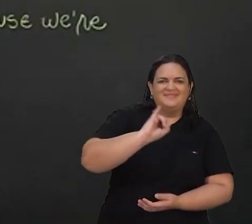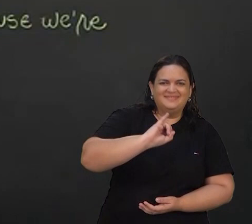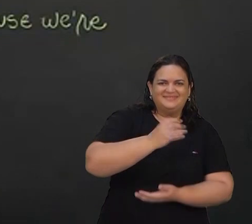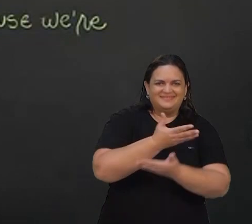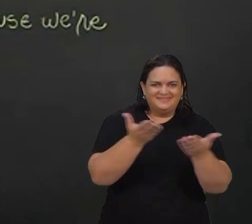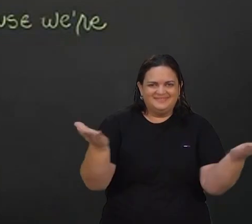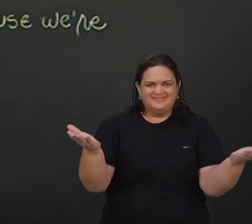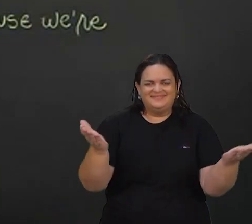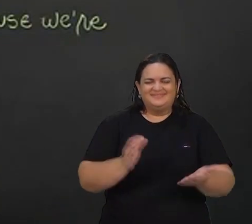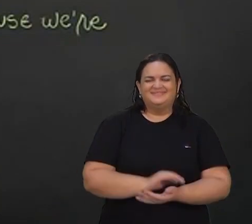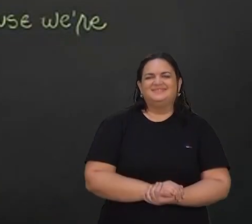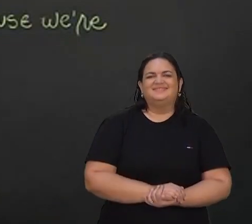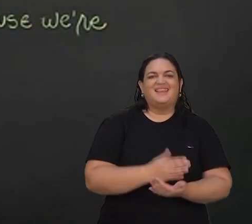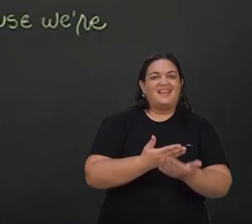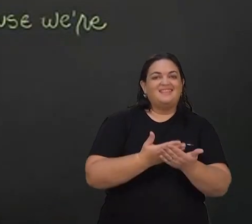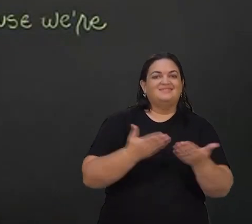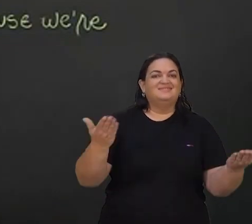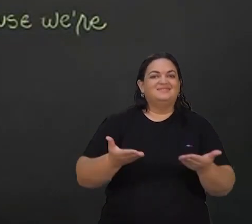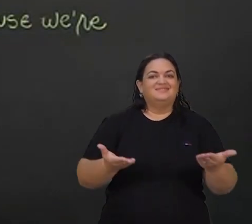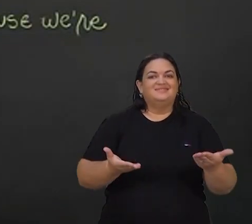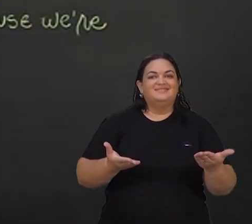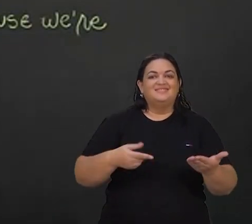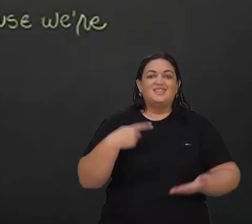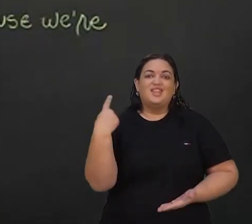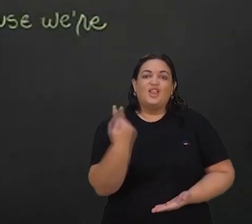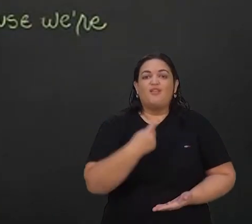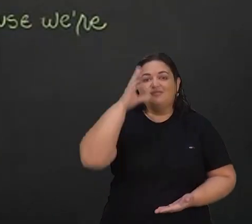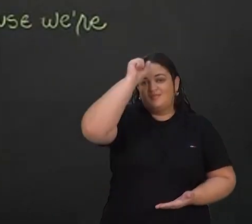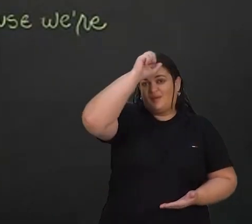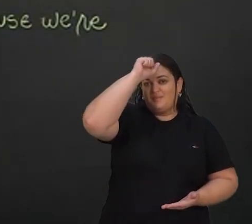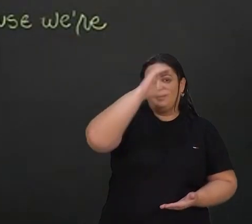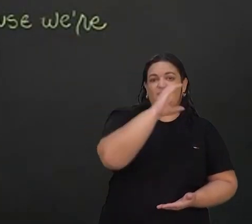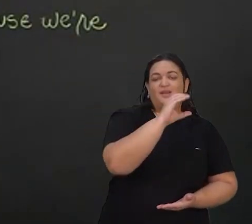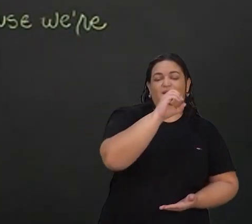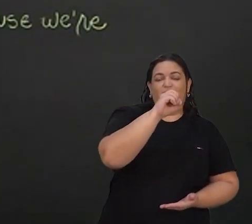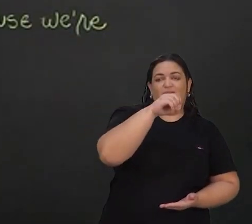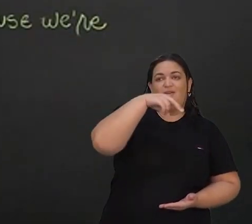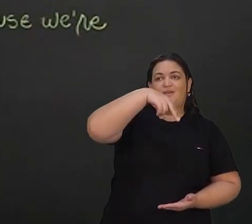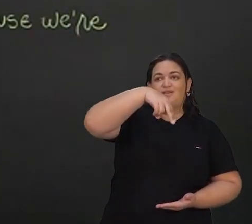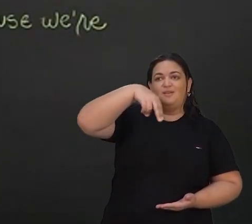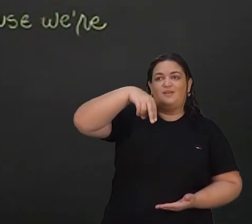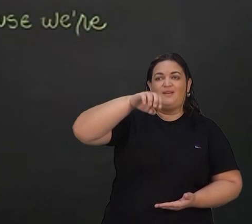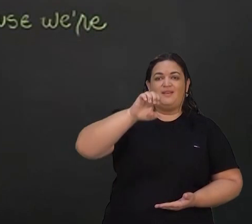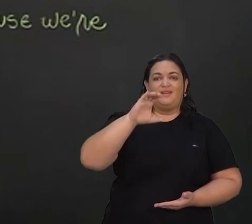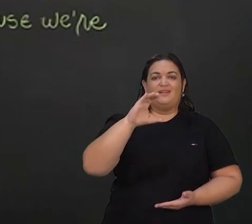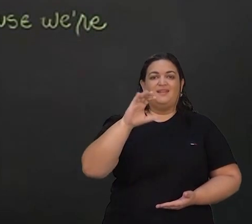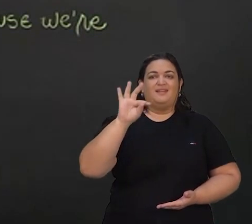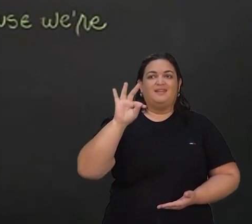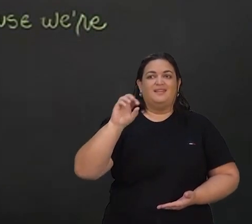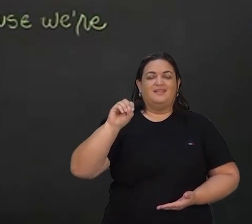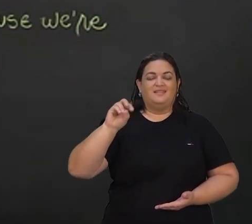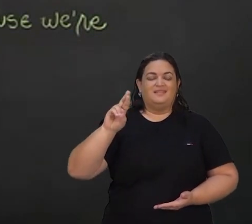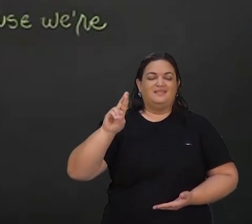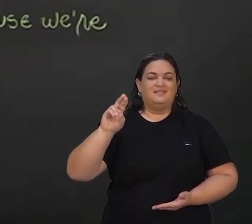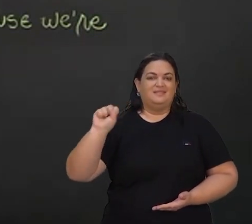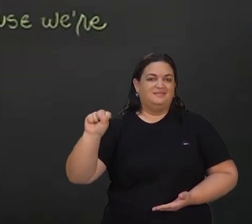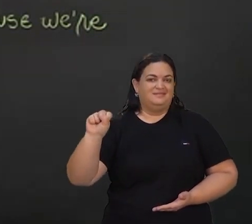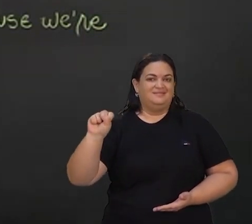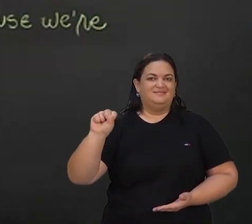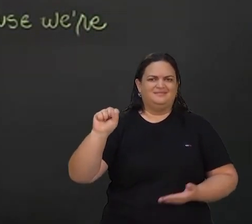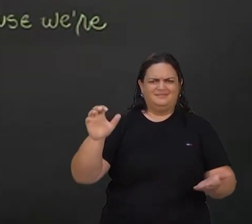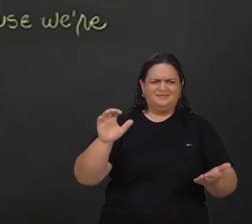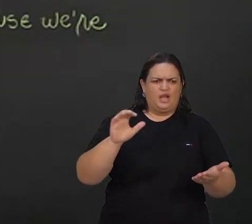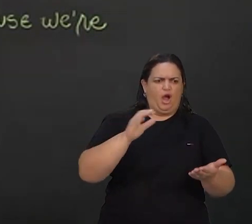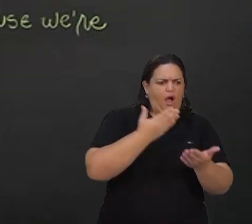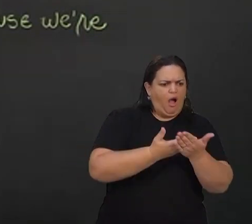Hello everyone! Na aula de hoje nós vamos falar sobre os connectors. À medida que o estudo de uma língua